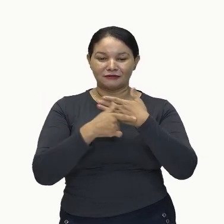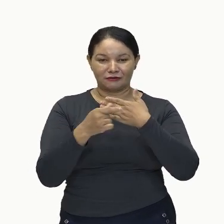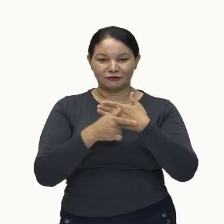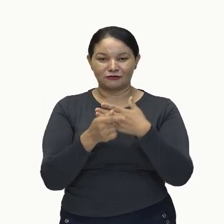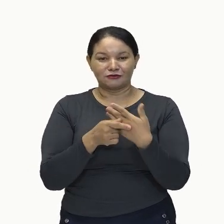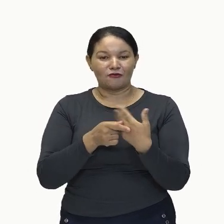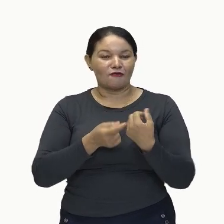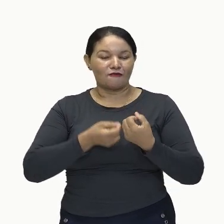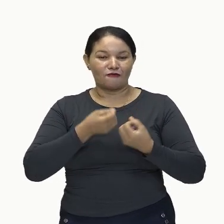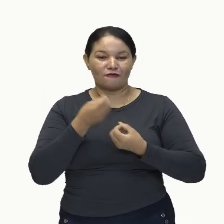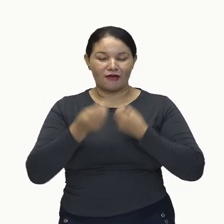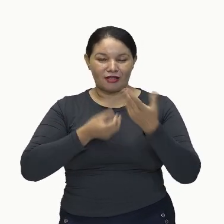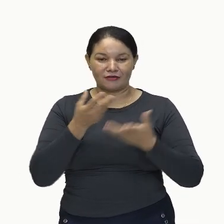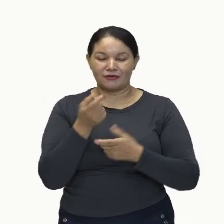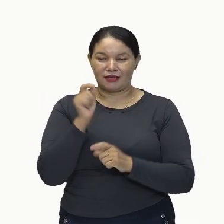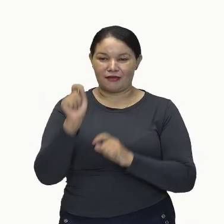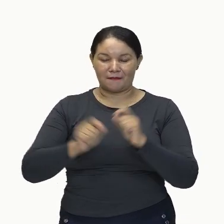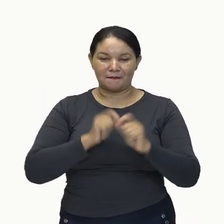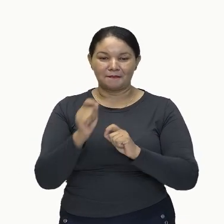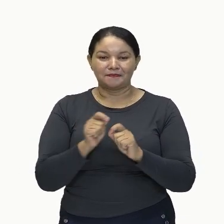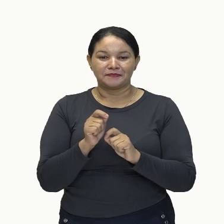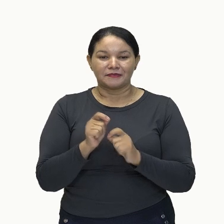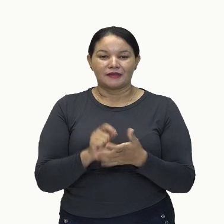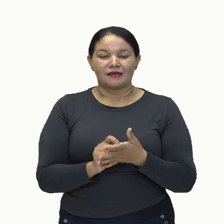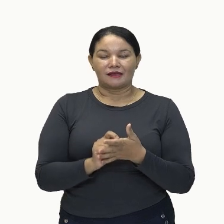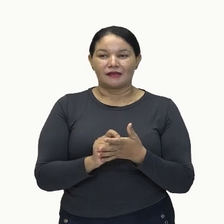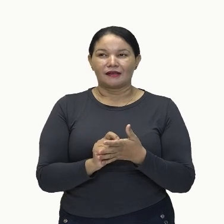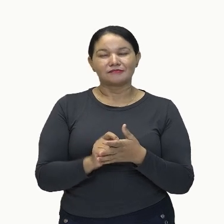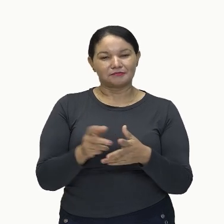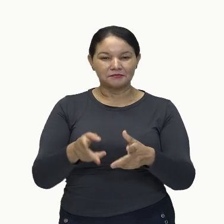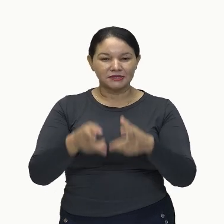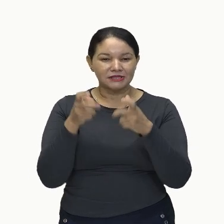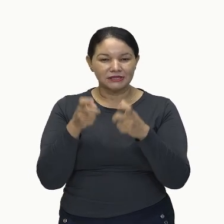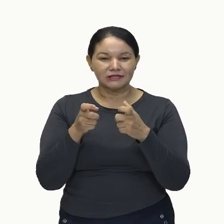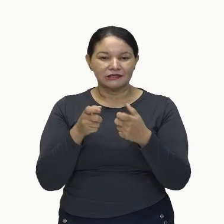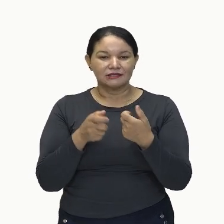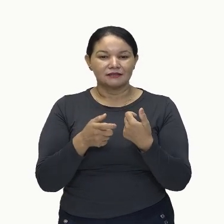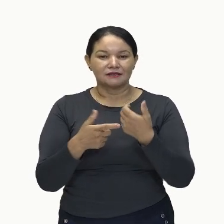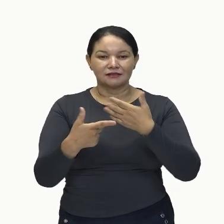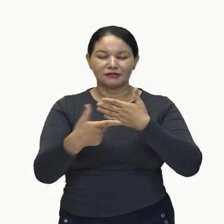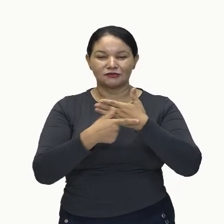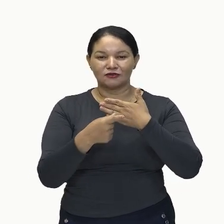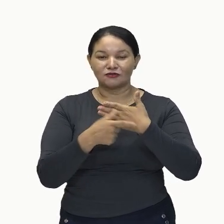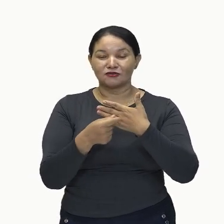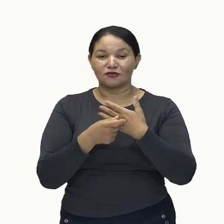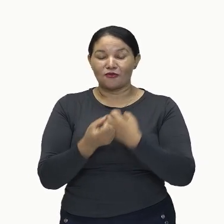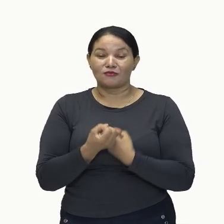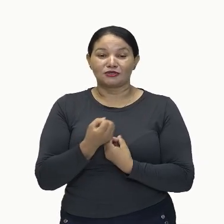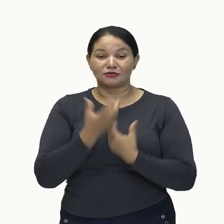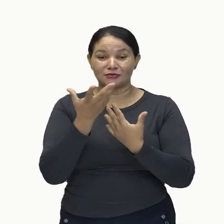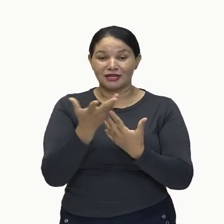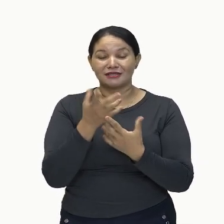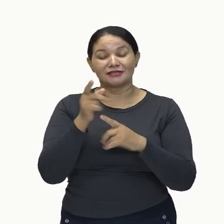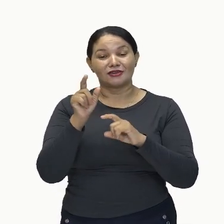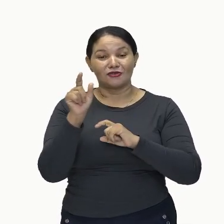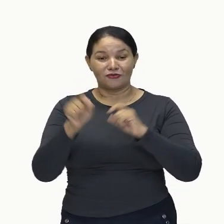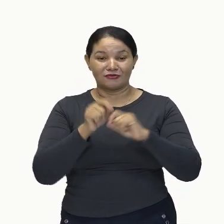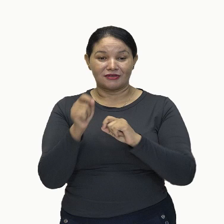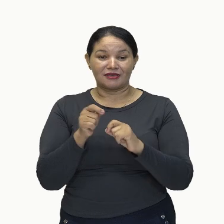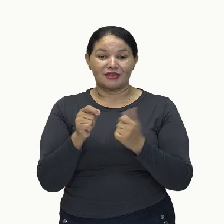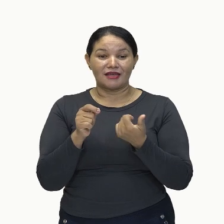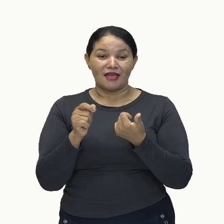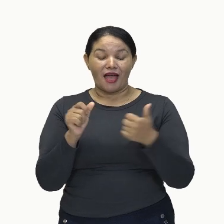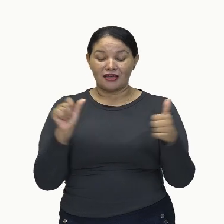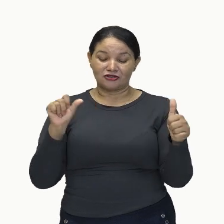com o mundo. Então, percebam que o eu lírico expressa exatamente esse